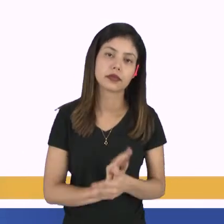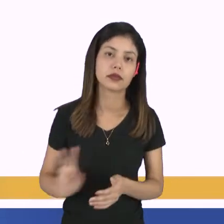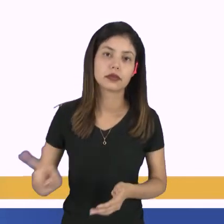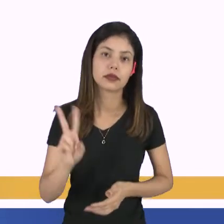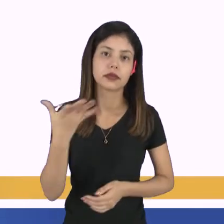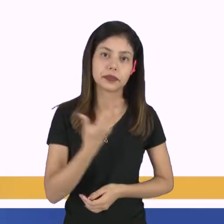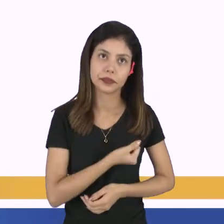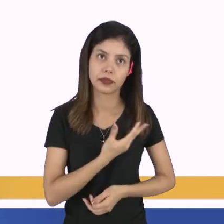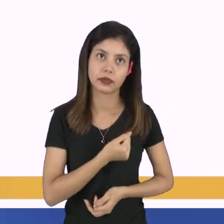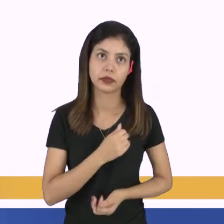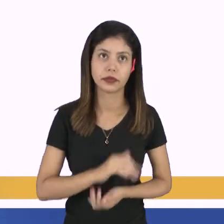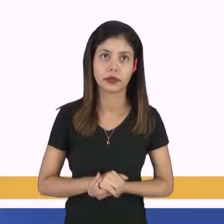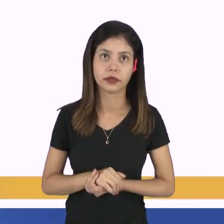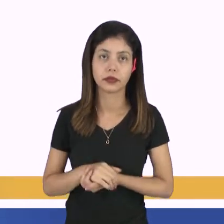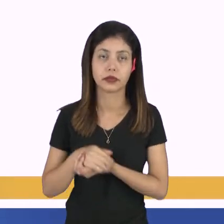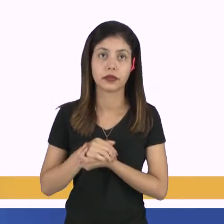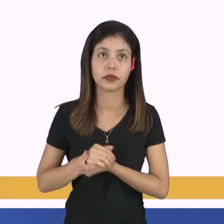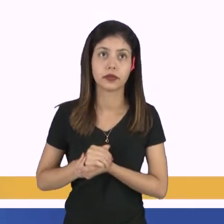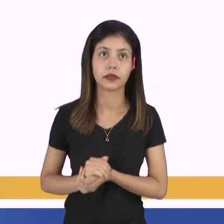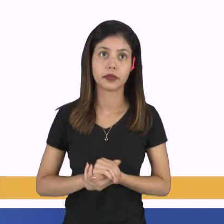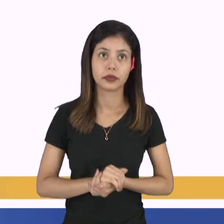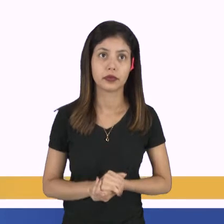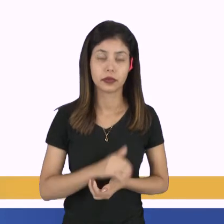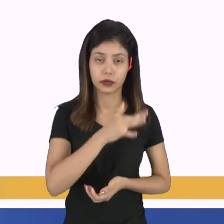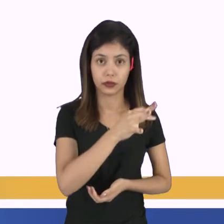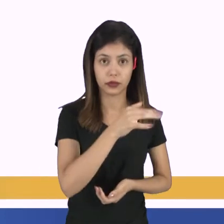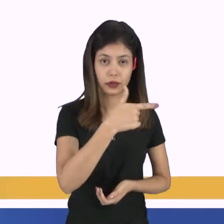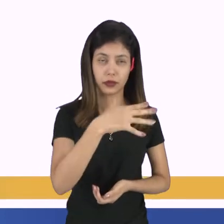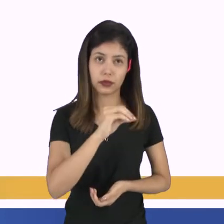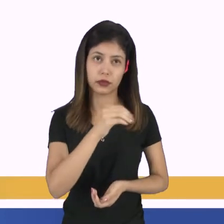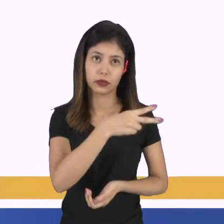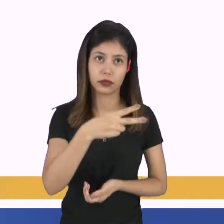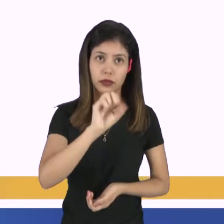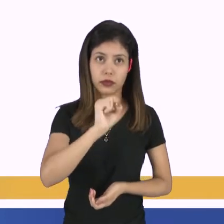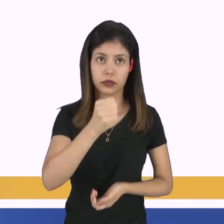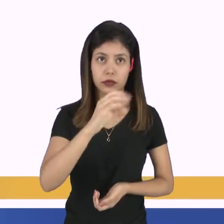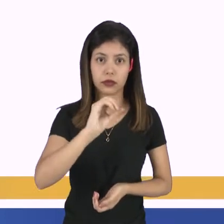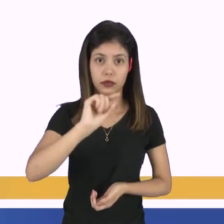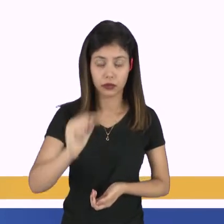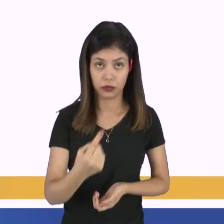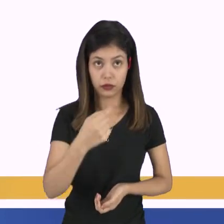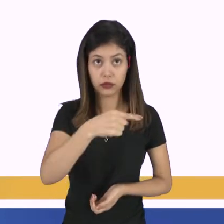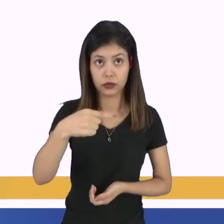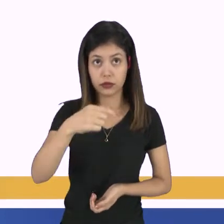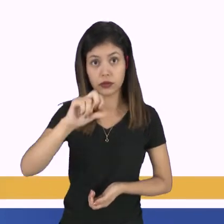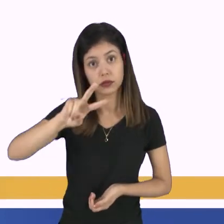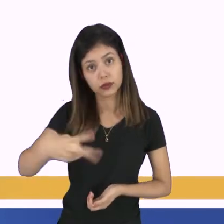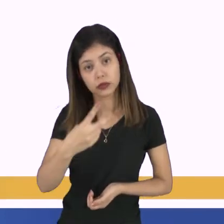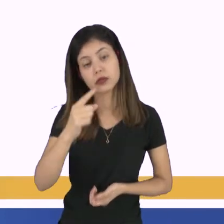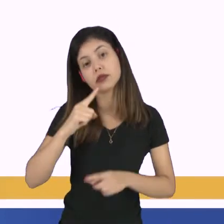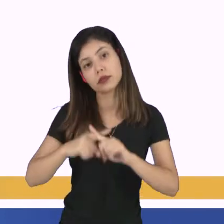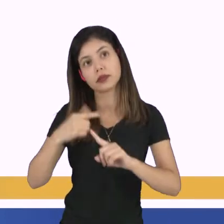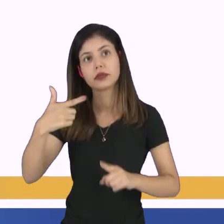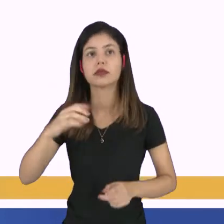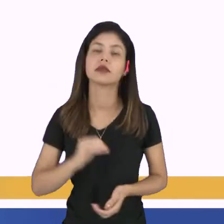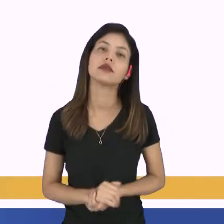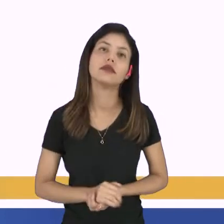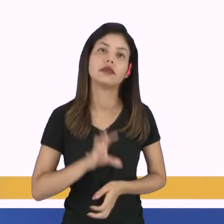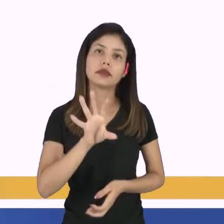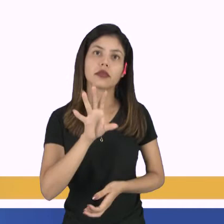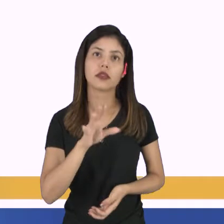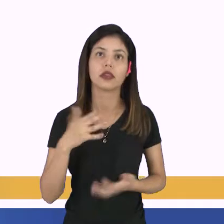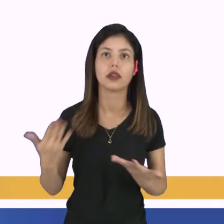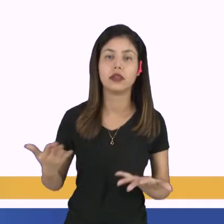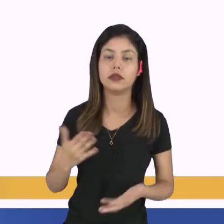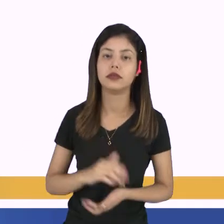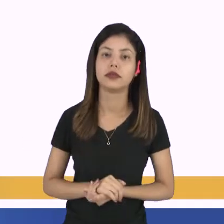expressão numérica. Então, f de 20 é 80.000 menos 2.000 multiplicado por 20. Isso vai dar,